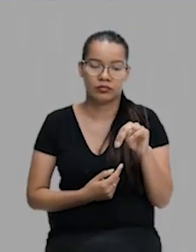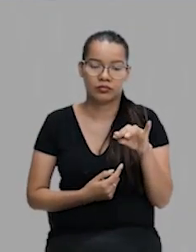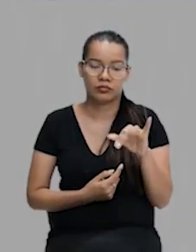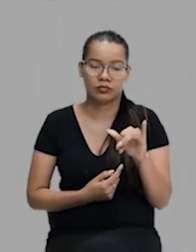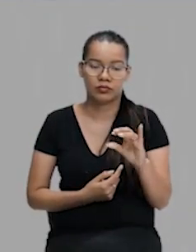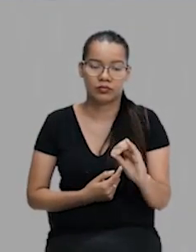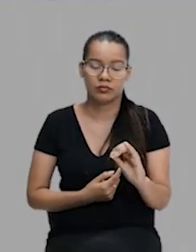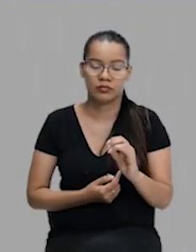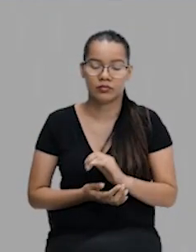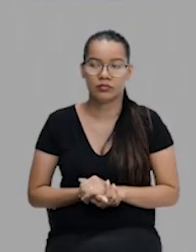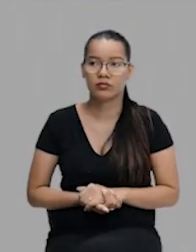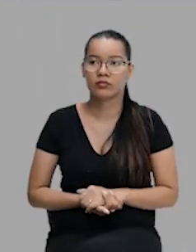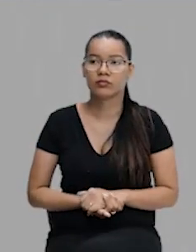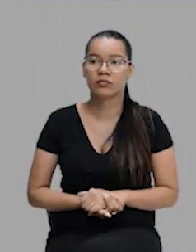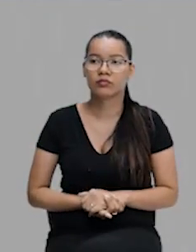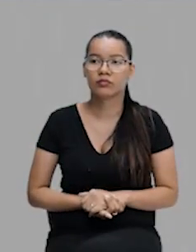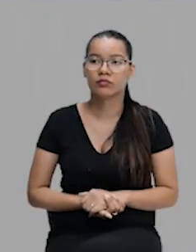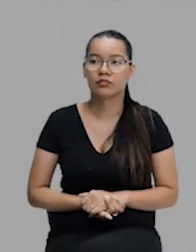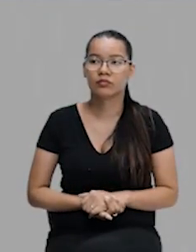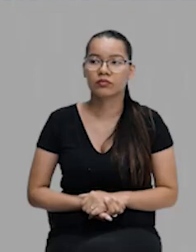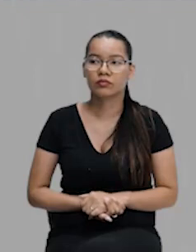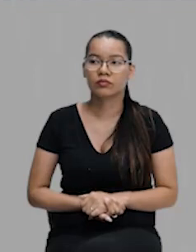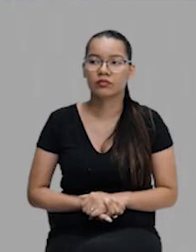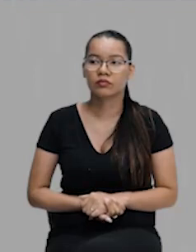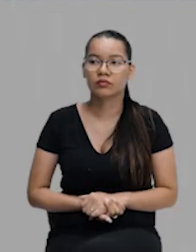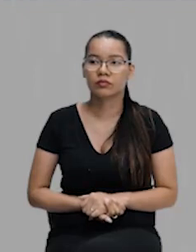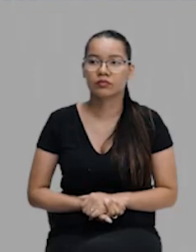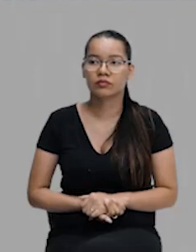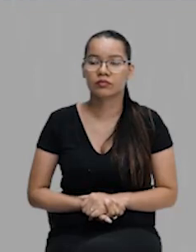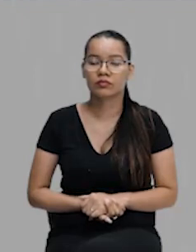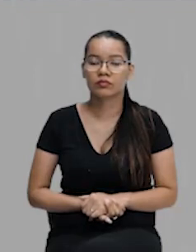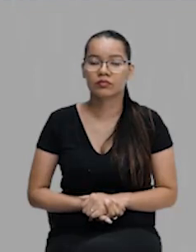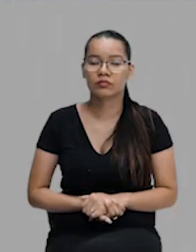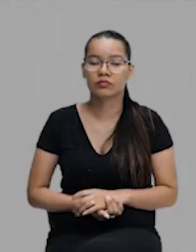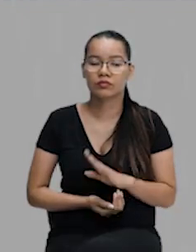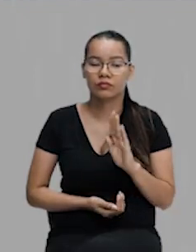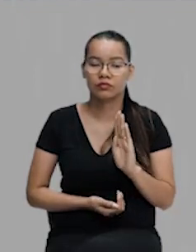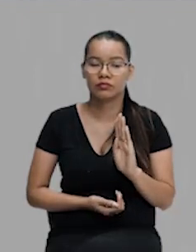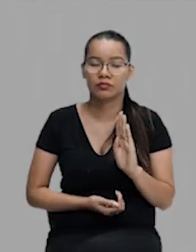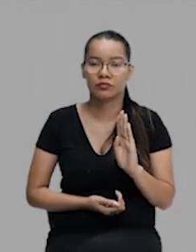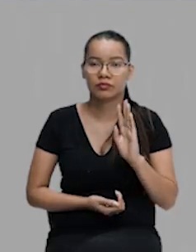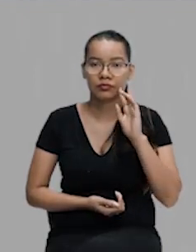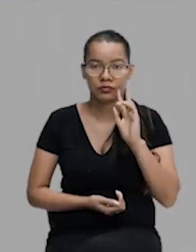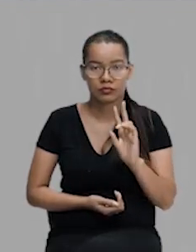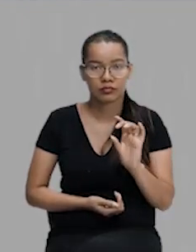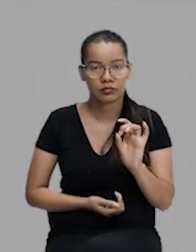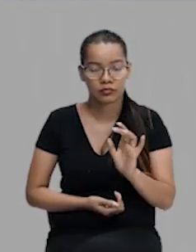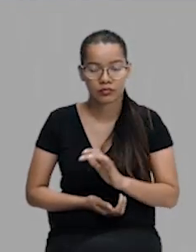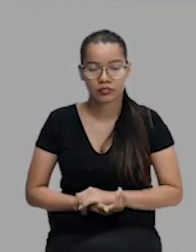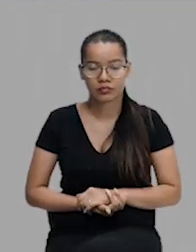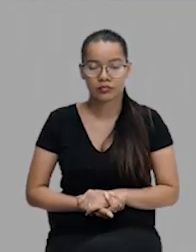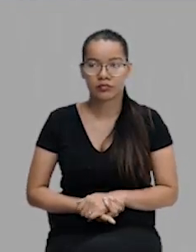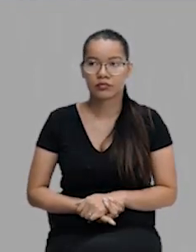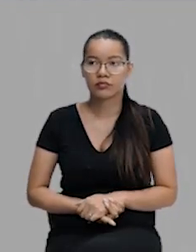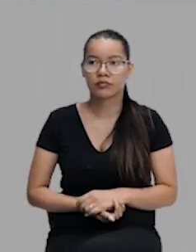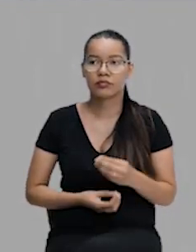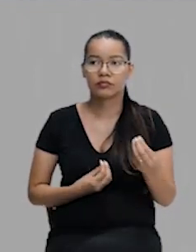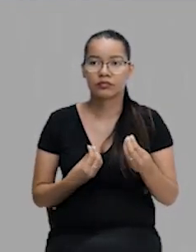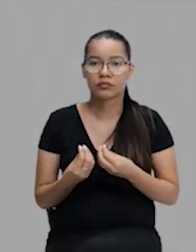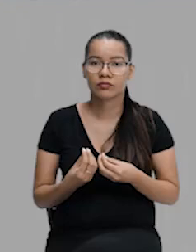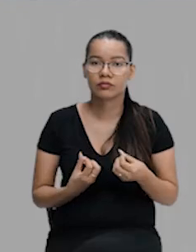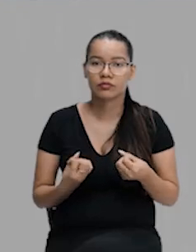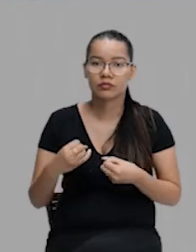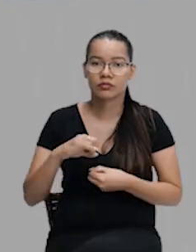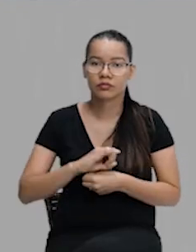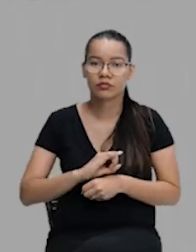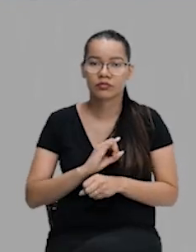ocorrência. Produto mais volátil vai escapar. A segunda, olha só. Como caiu